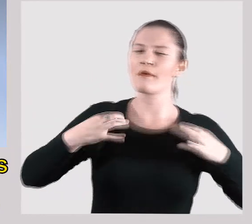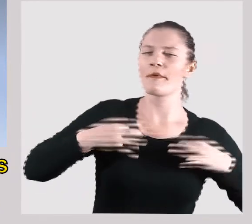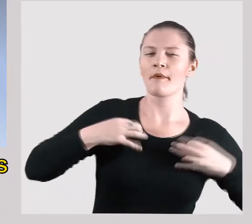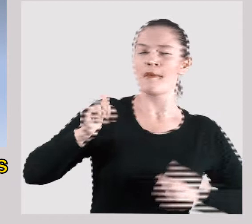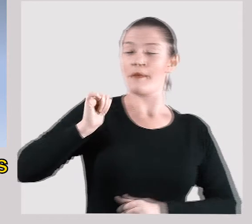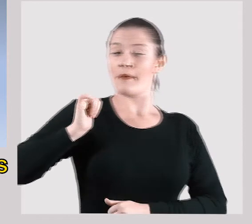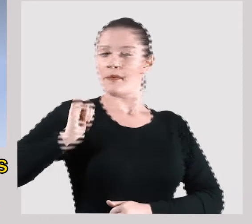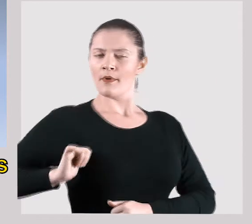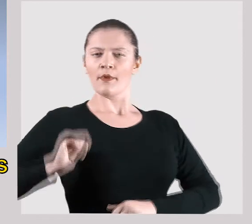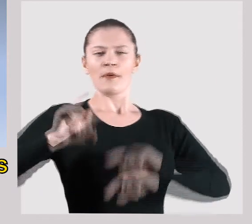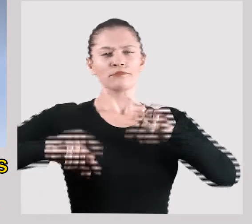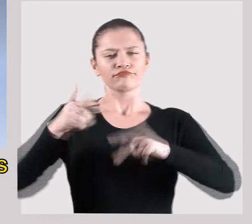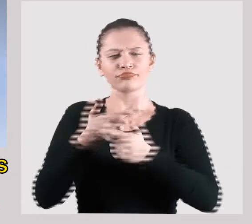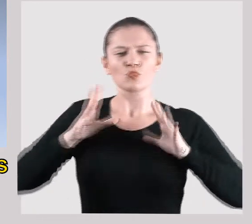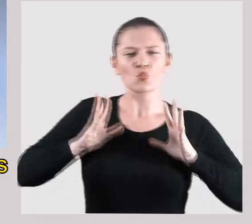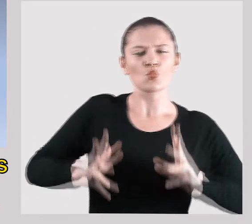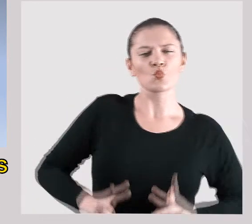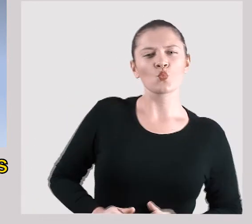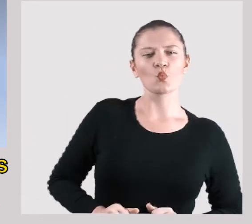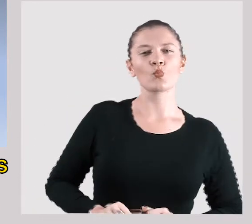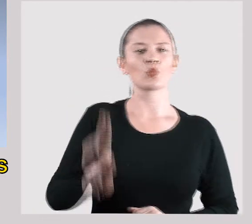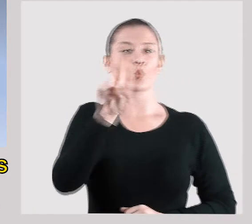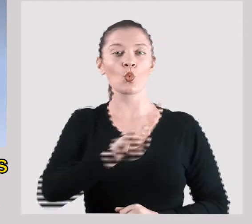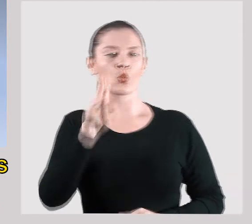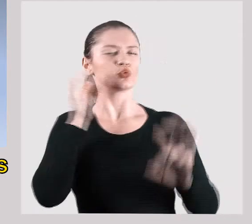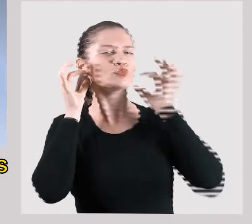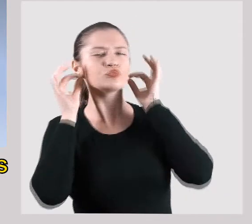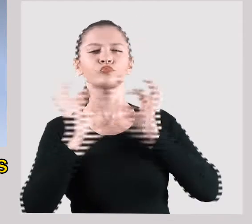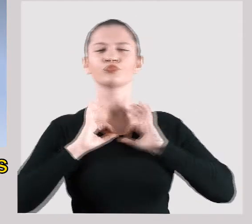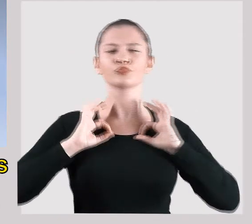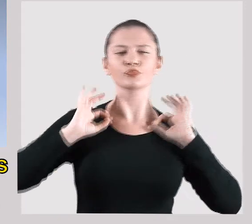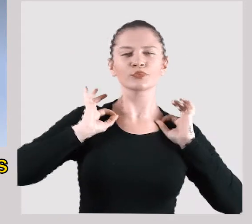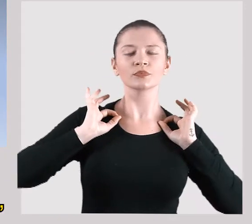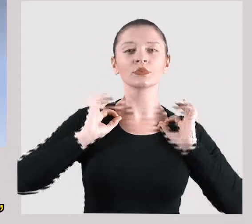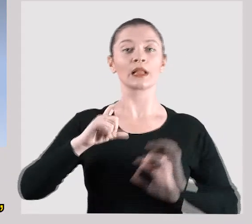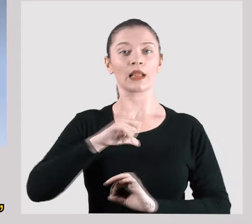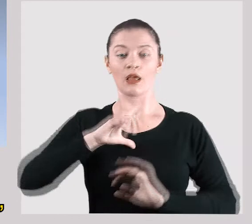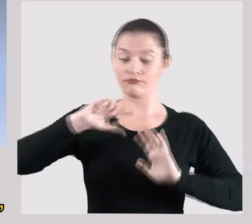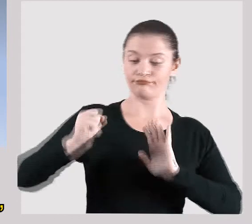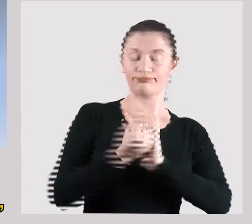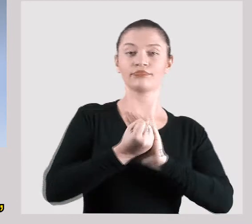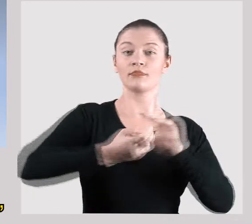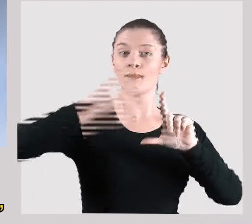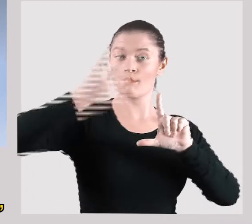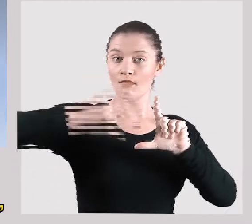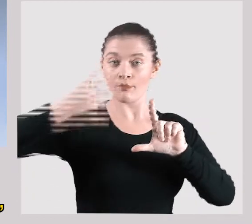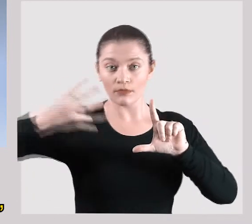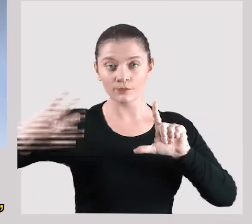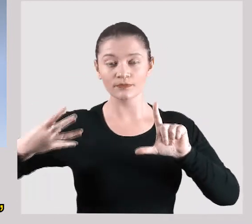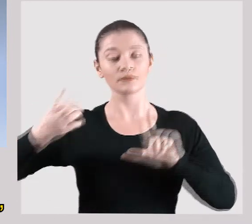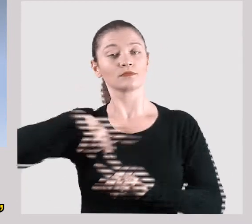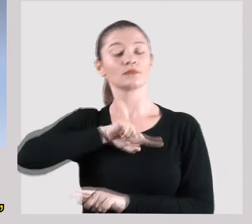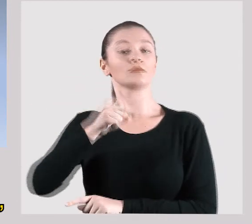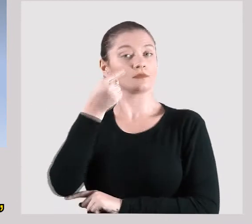higiene, acessórios, com, né, a simbologia dos LGBTs. E aqui a gente vê,